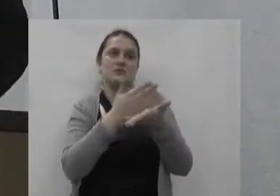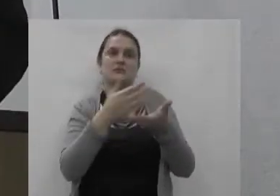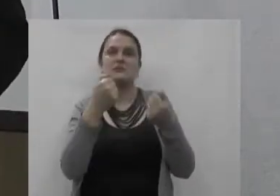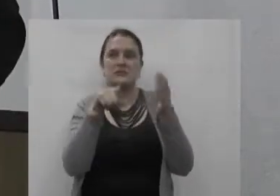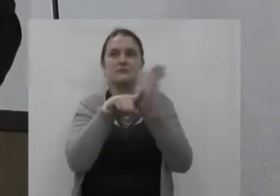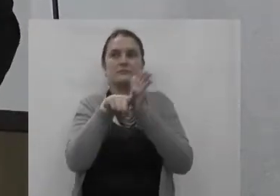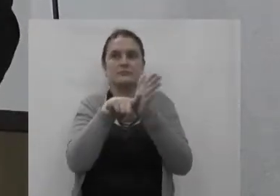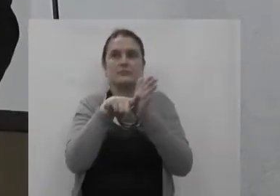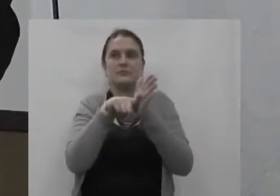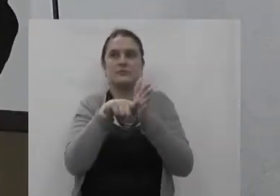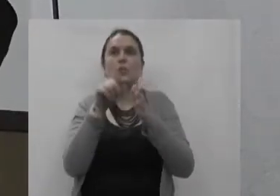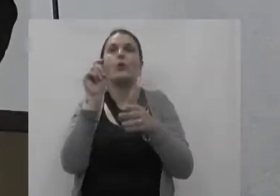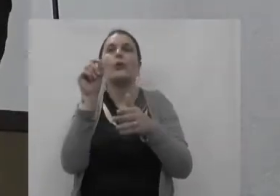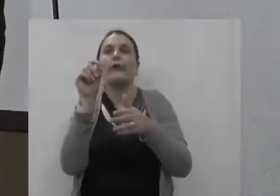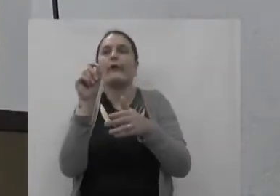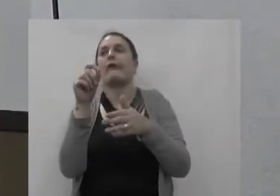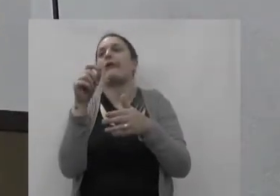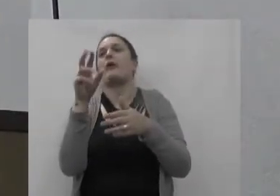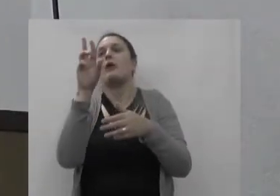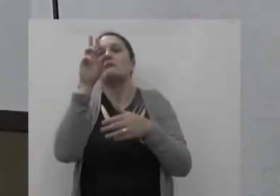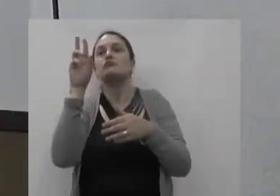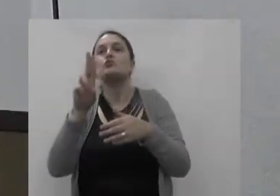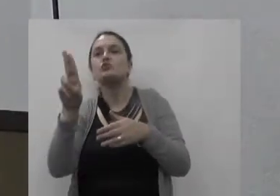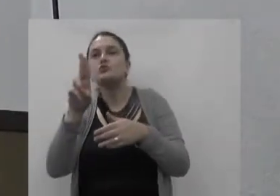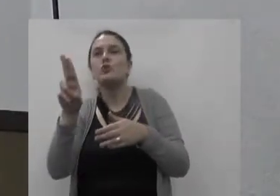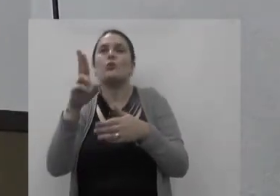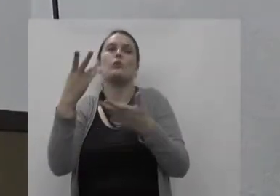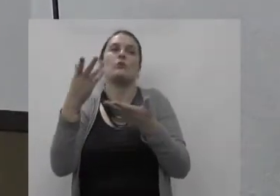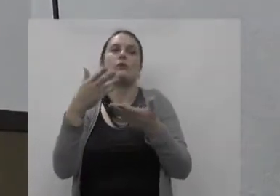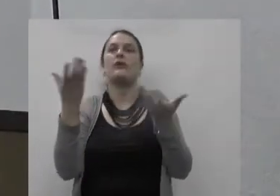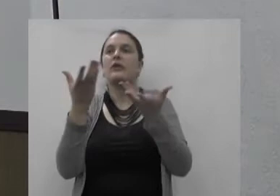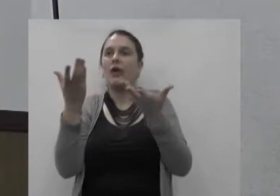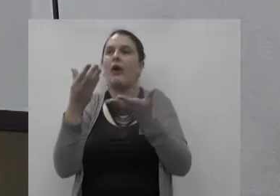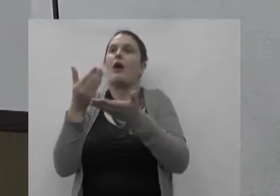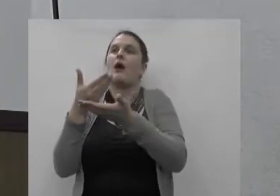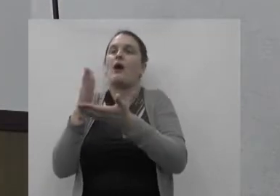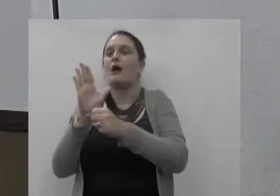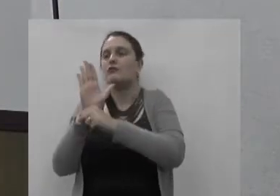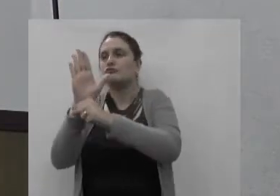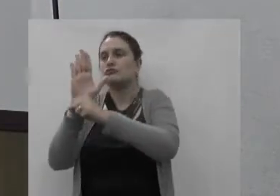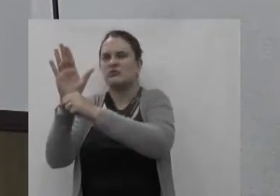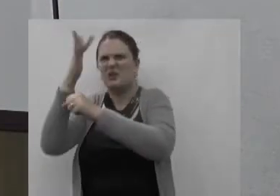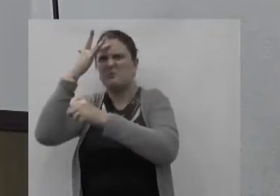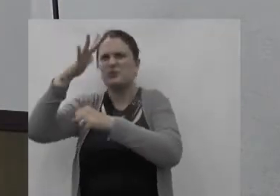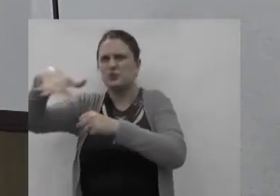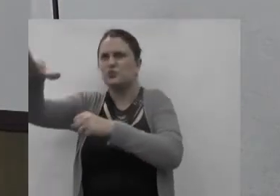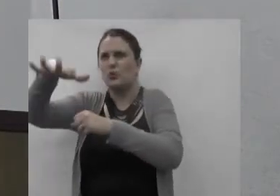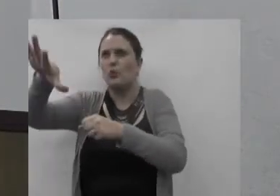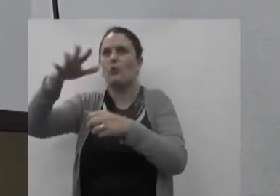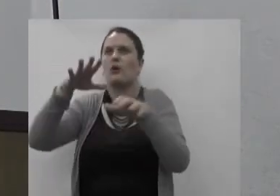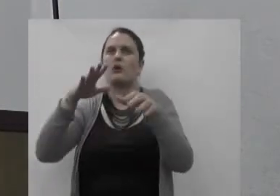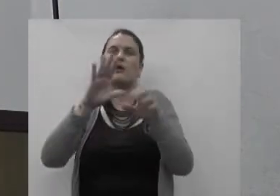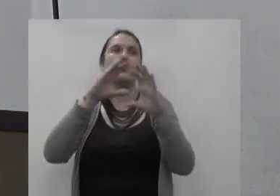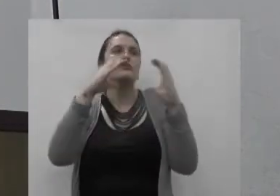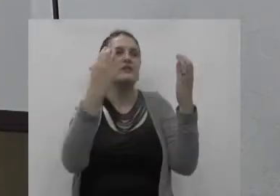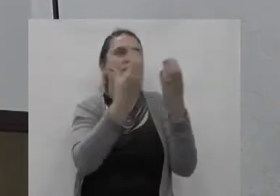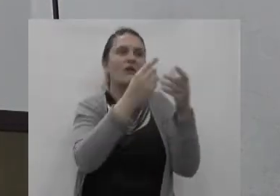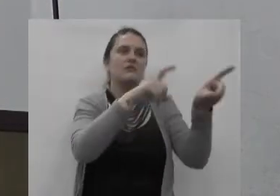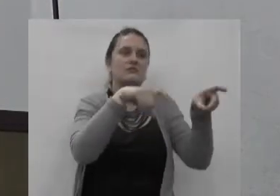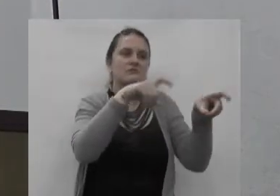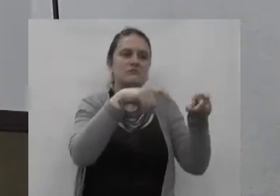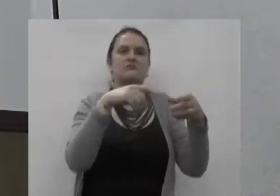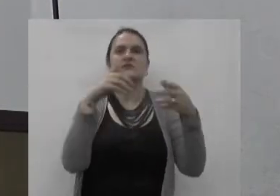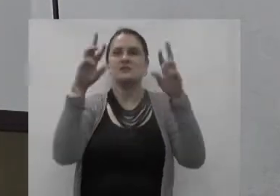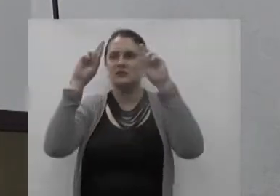estar vendo no que está sendo aplicado e também poder contribuir aí, falando na questão de